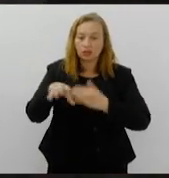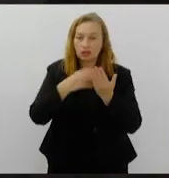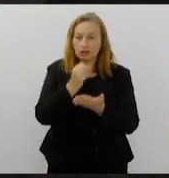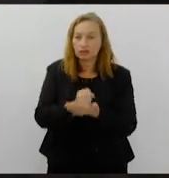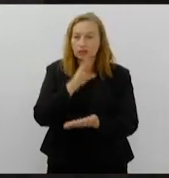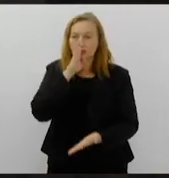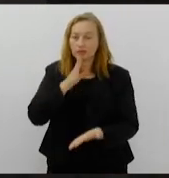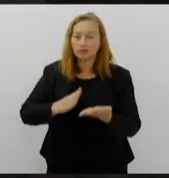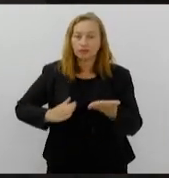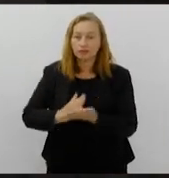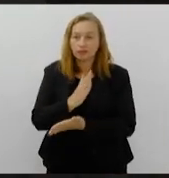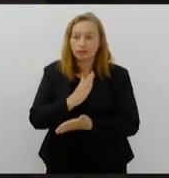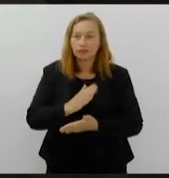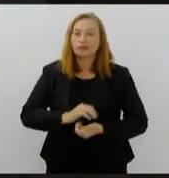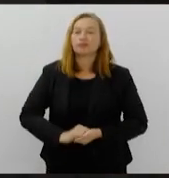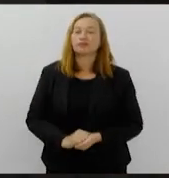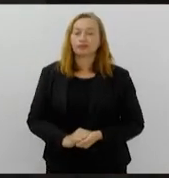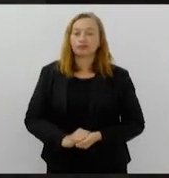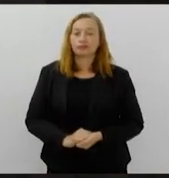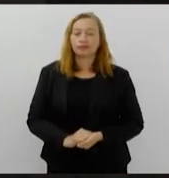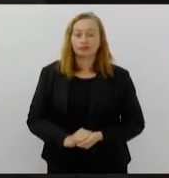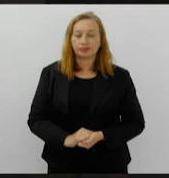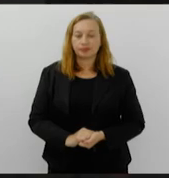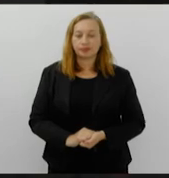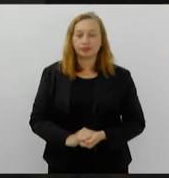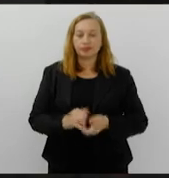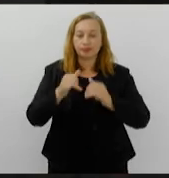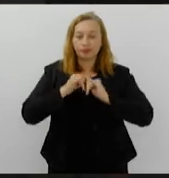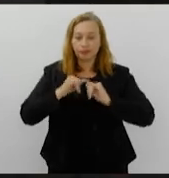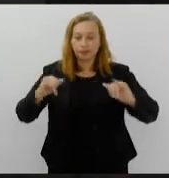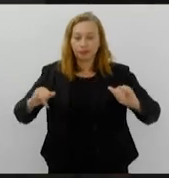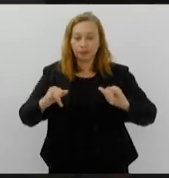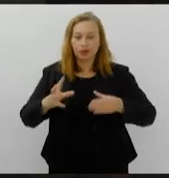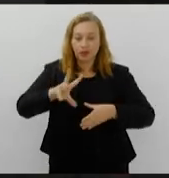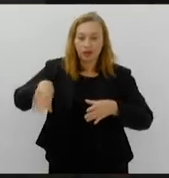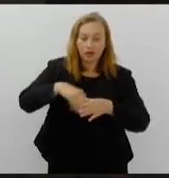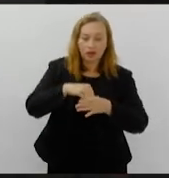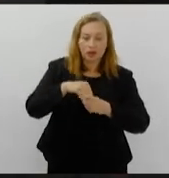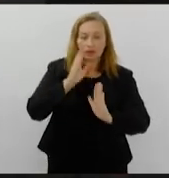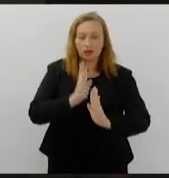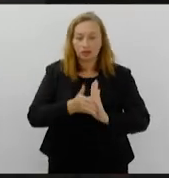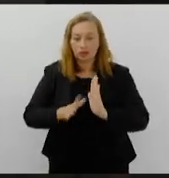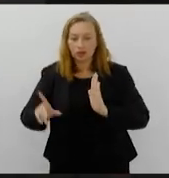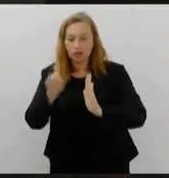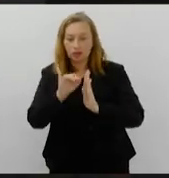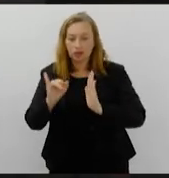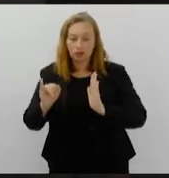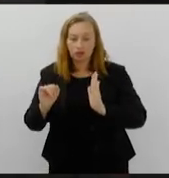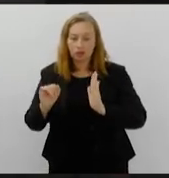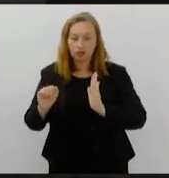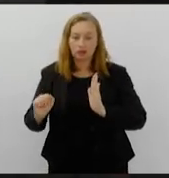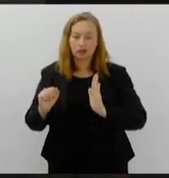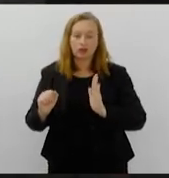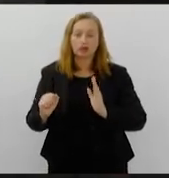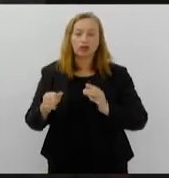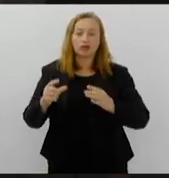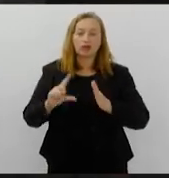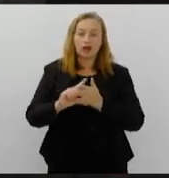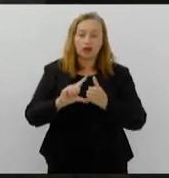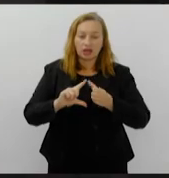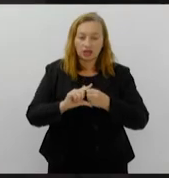aprovam permaneçam como estão, aprovado. Anuncio, incluídos na ordem do dia, de acordo com o parágrafo 3º do